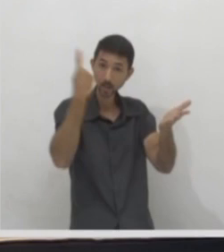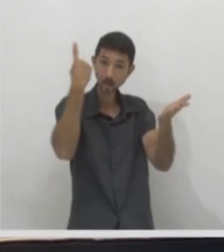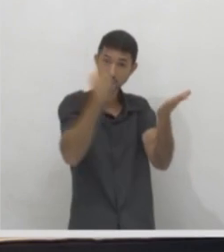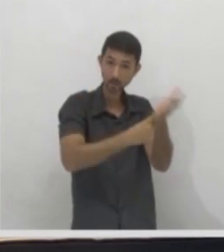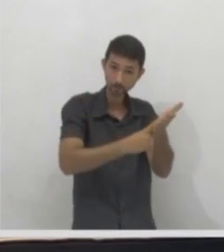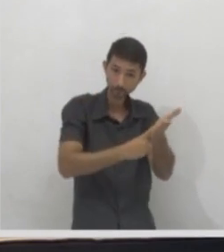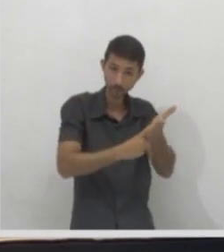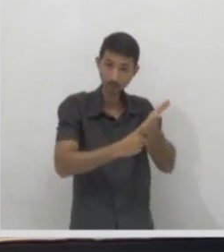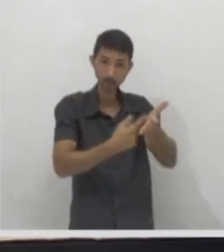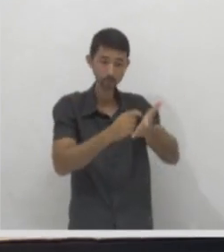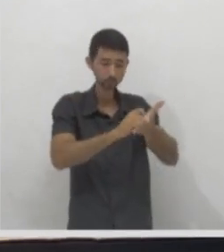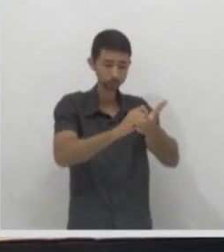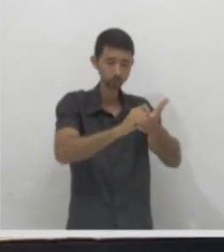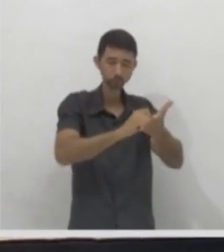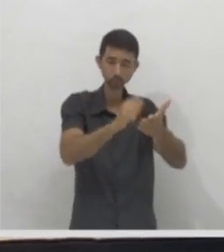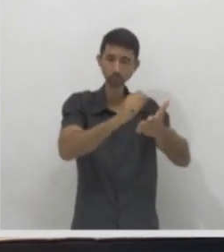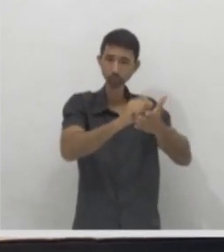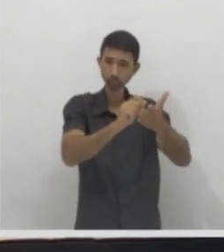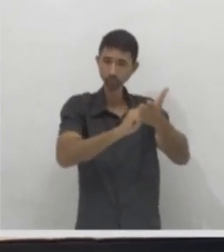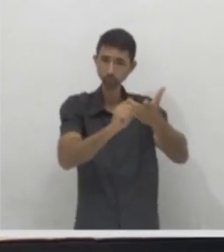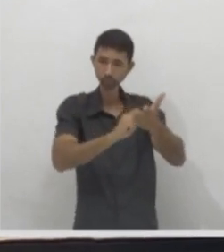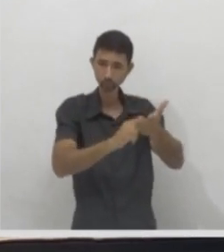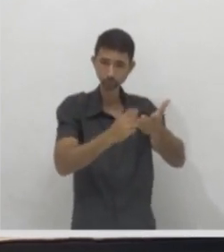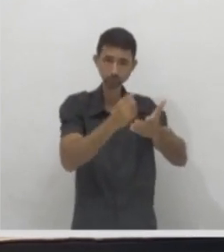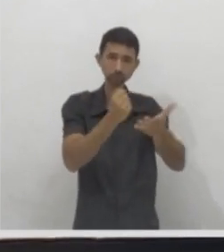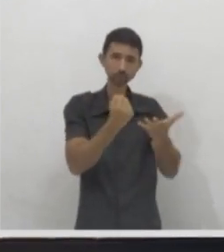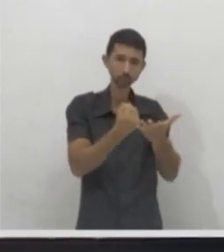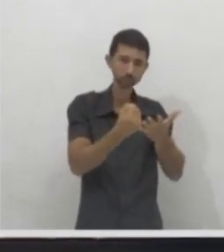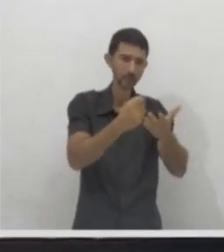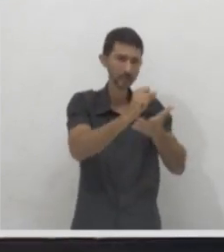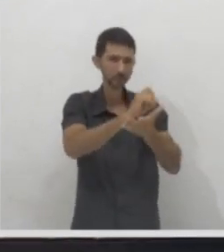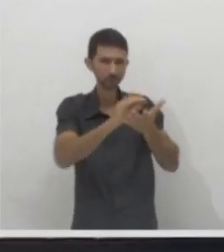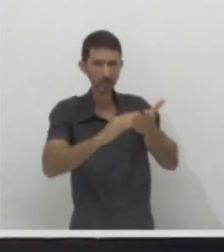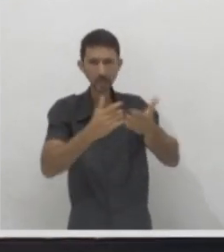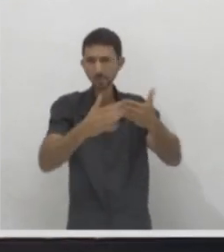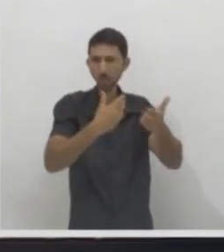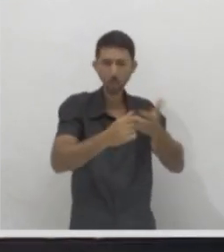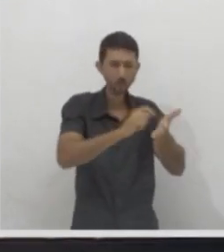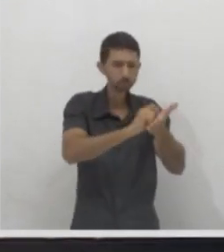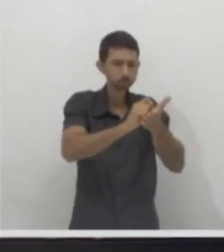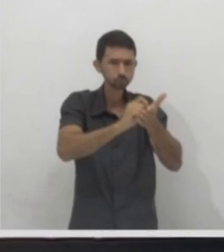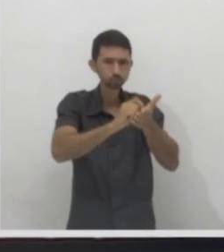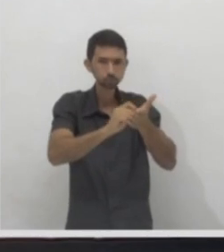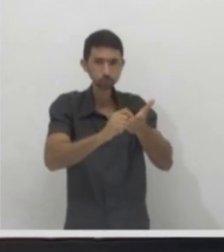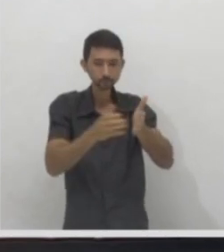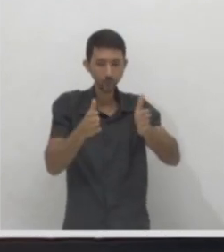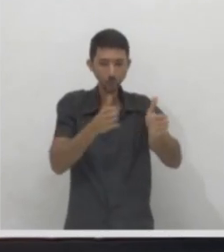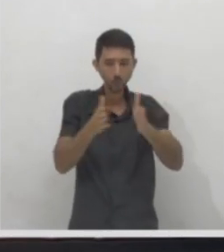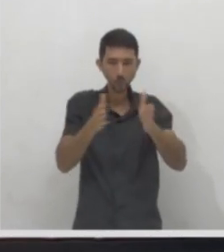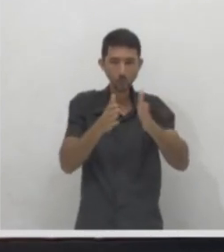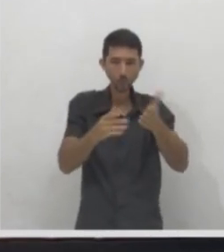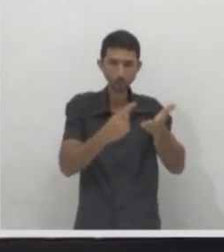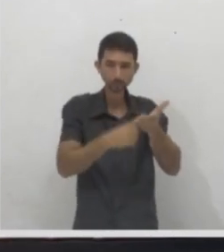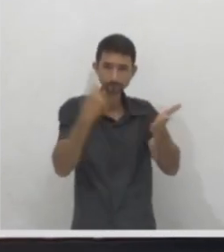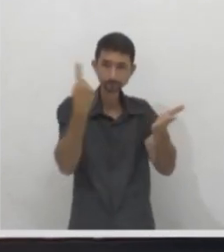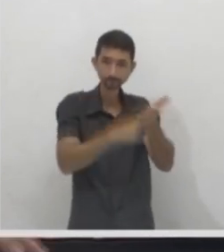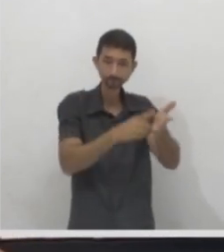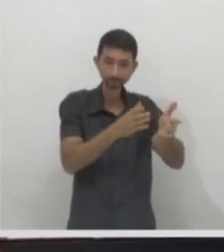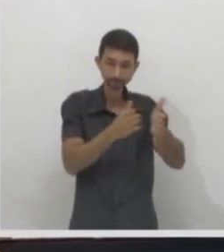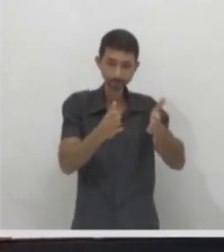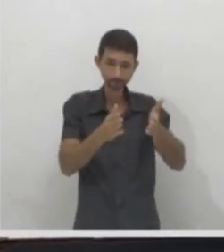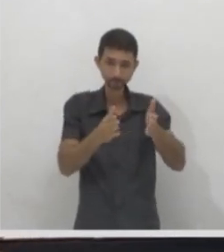das suas atividades através da forma escrita, nós dividimos aí, é o marco que divide